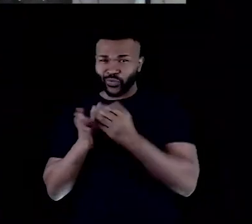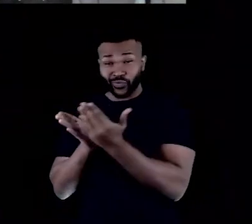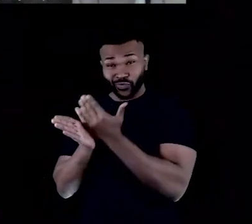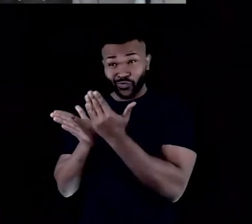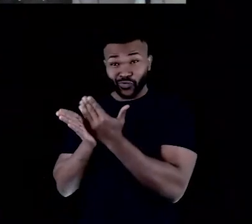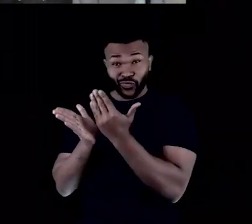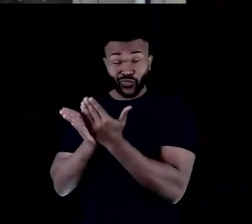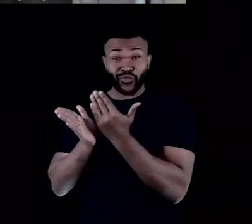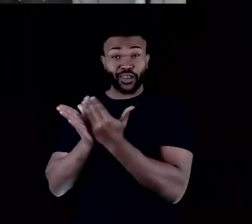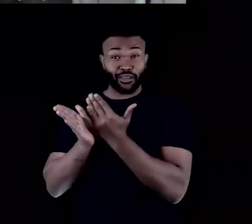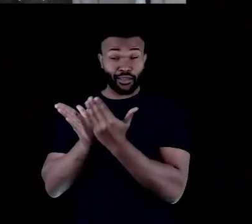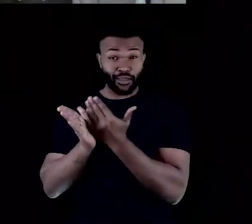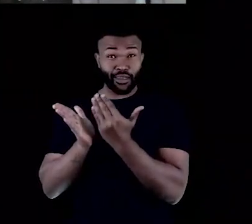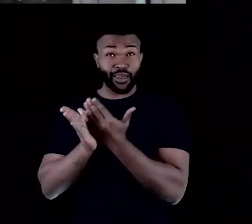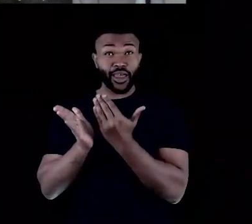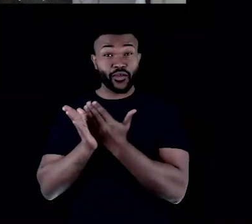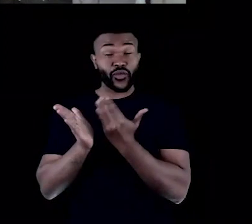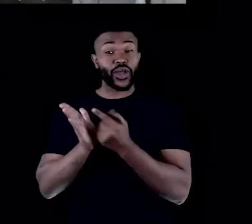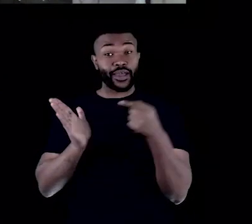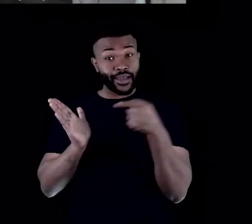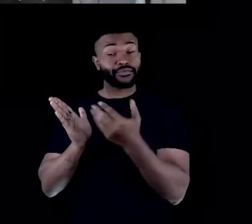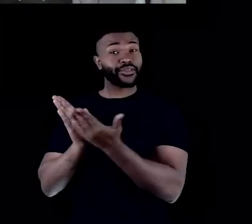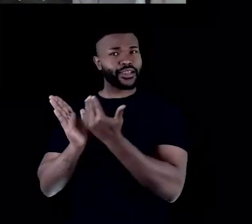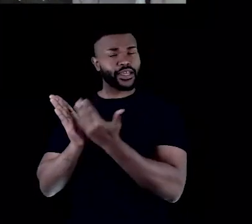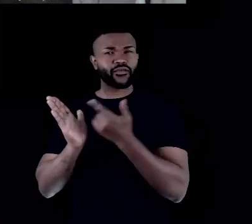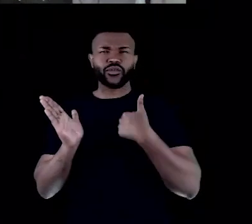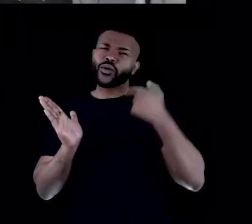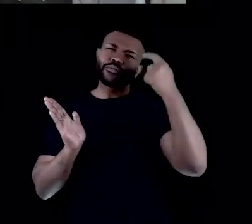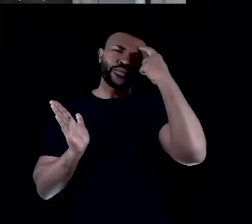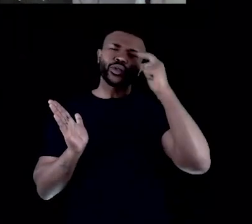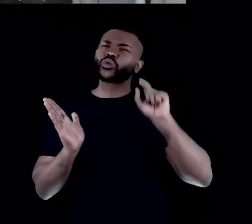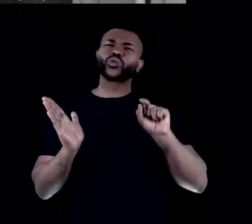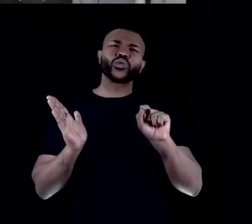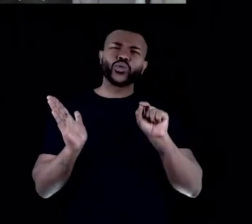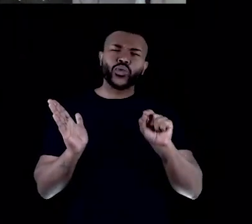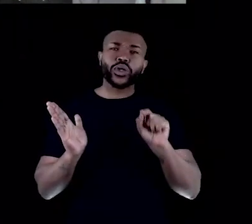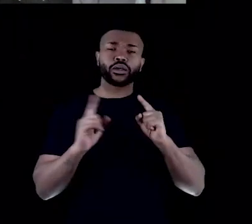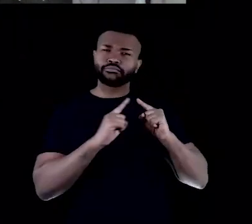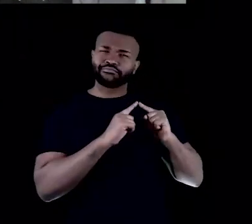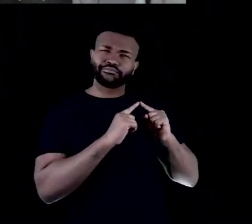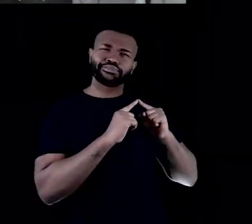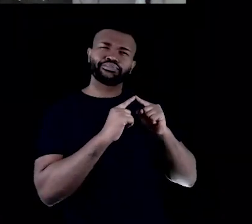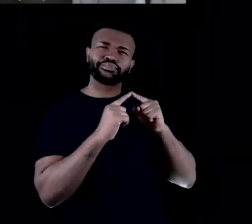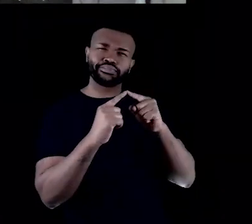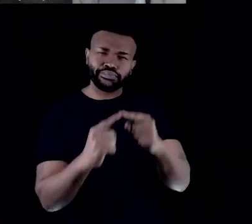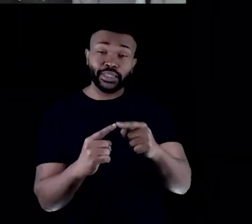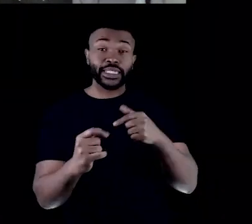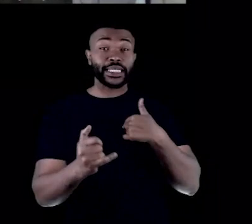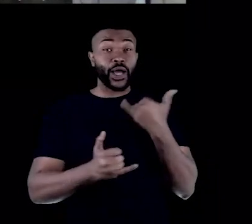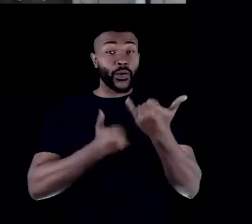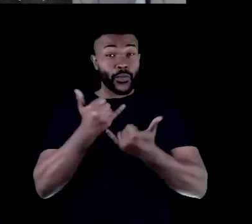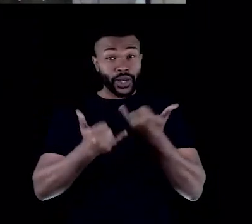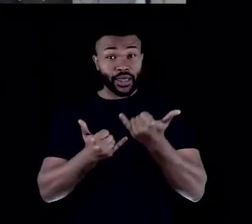pouco nesse livro. Eles são poemas bem sinestéticos, assim, né? Eu acho que vai um pouco nesse sentido. E